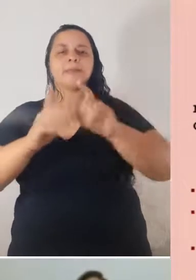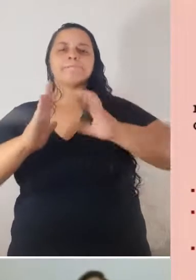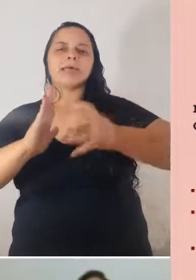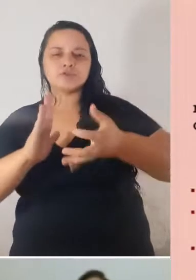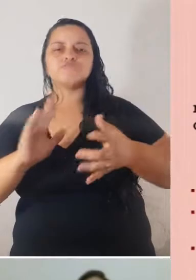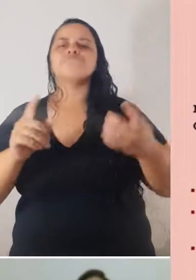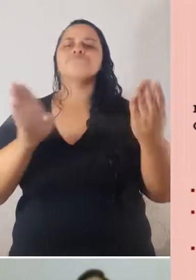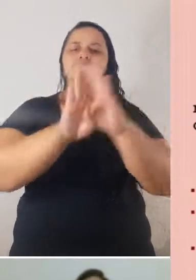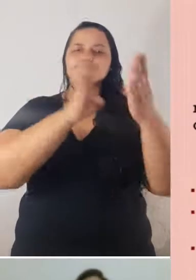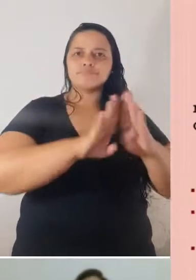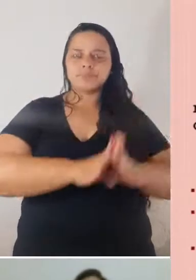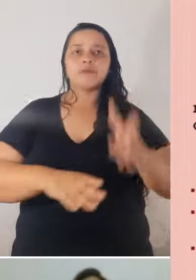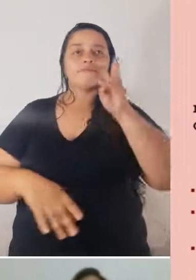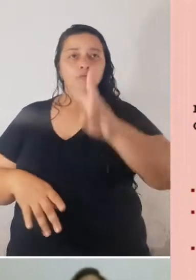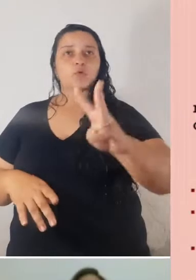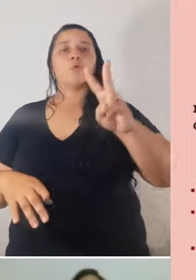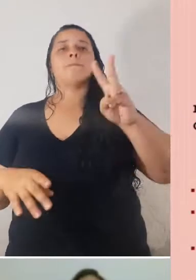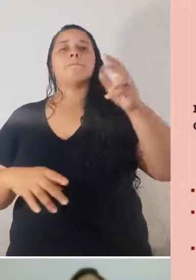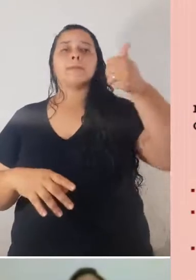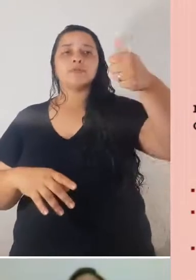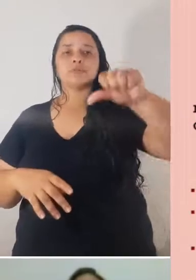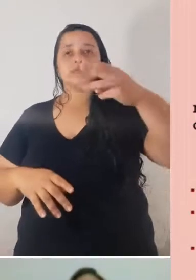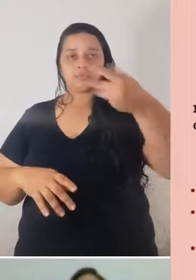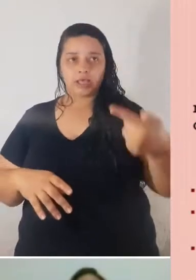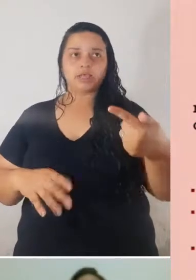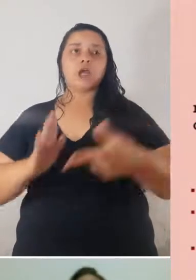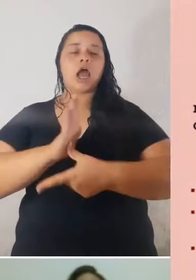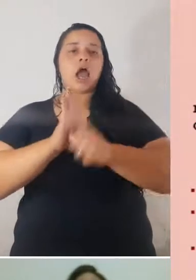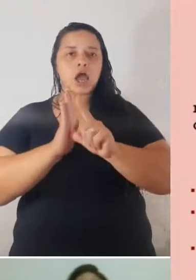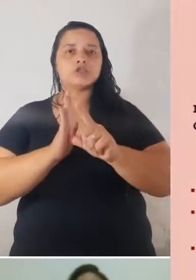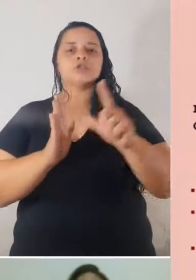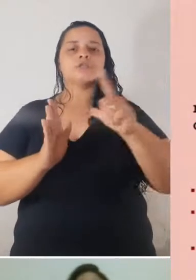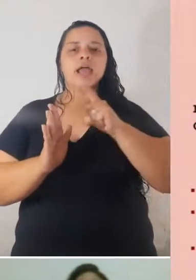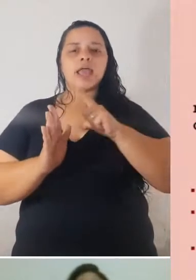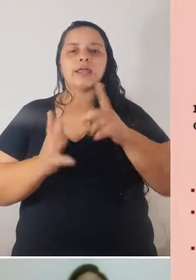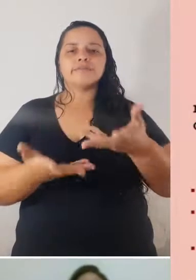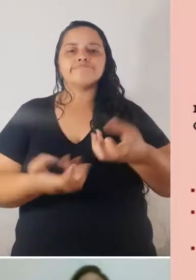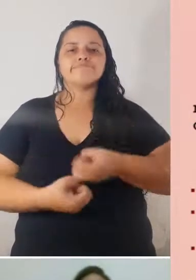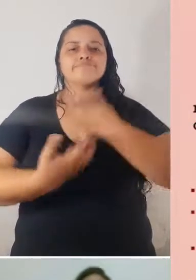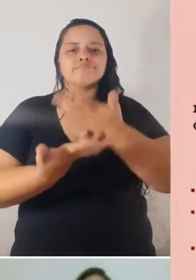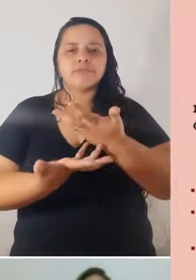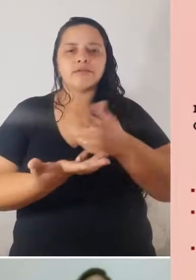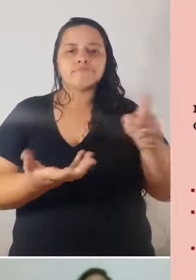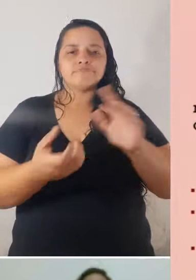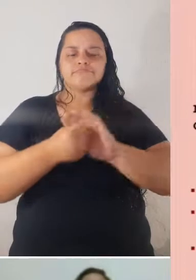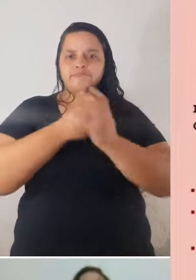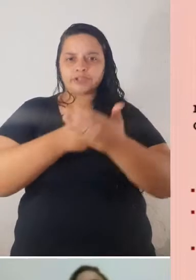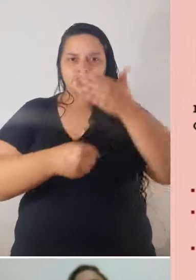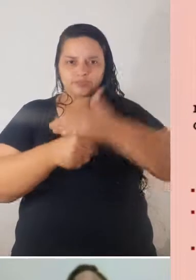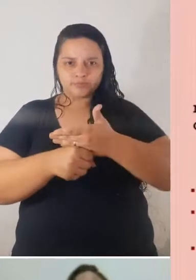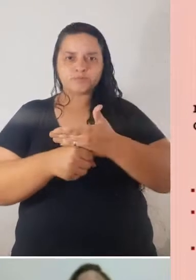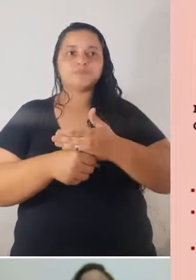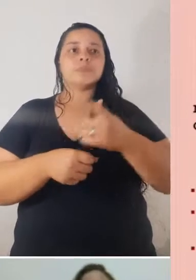da Constituição de 1937, que tinha um caráter antidemocrático e de inspiração fascista, é estabelecido